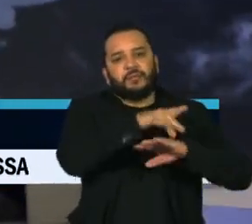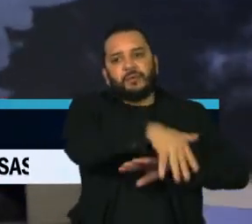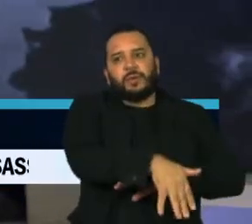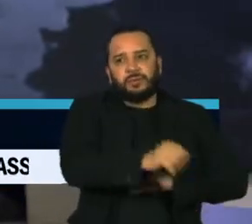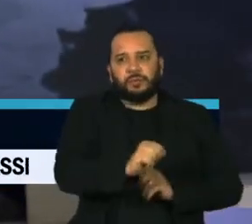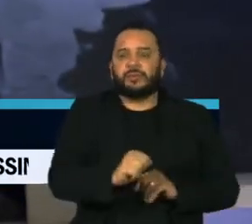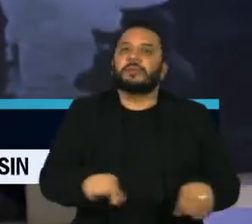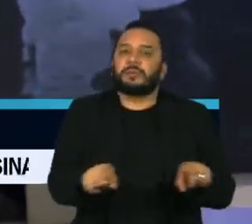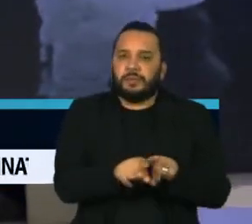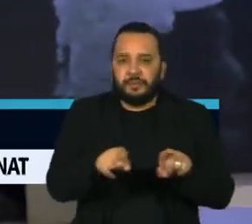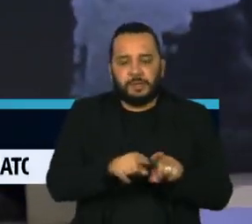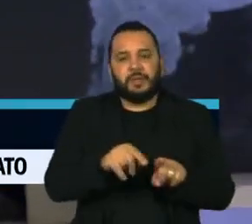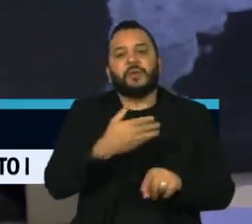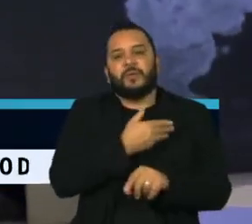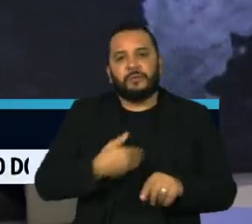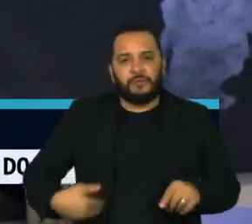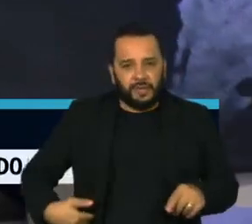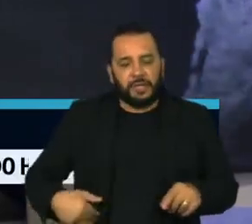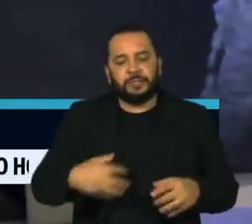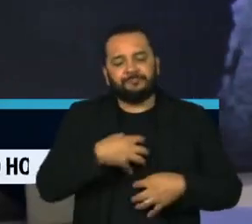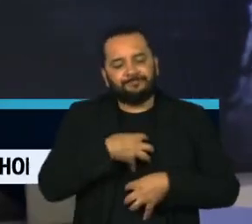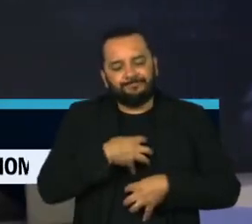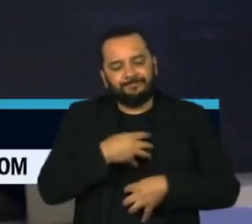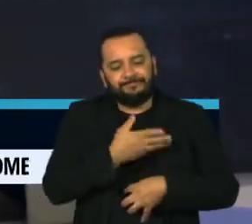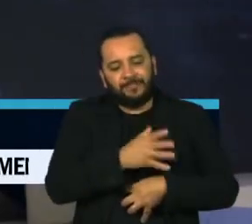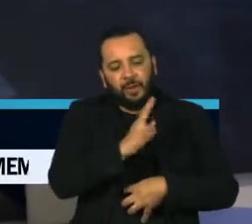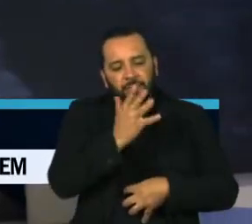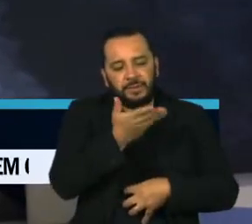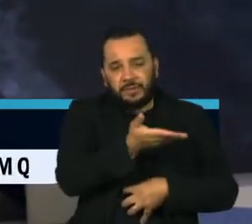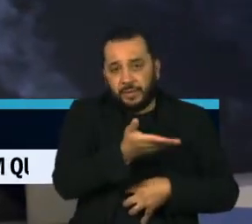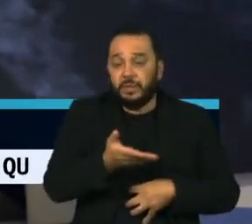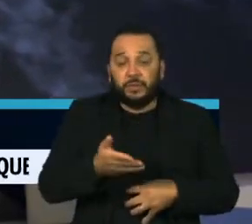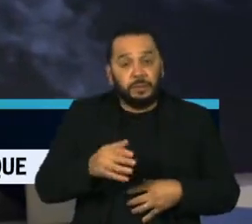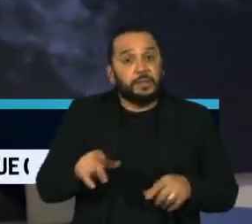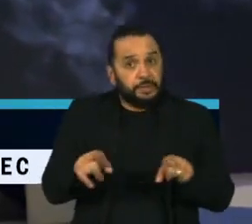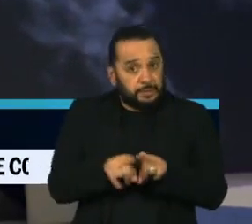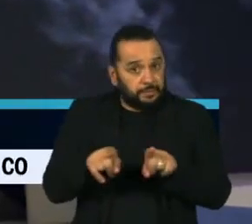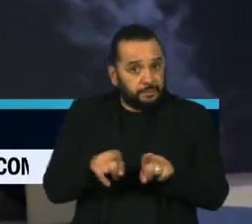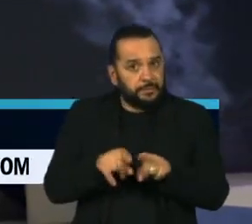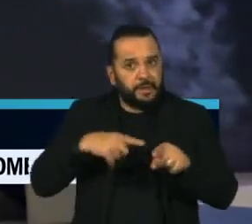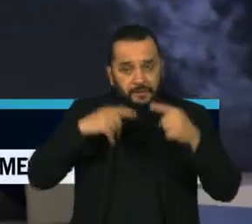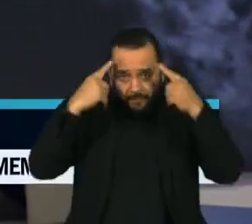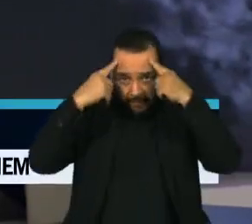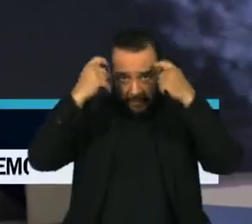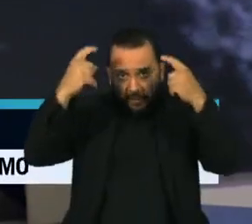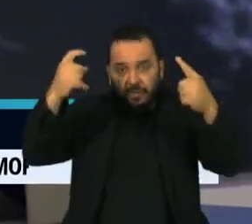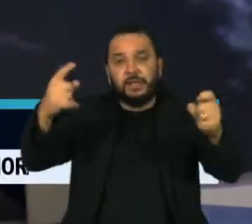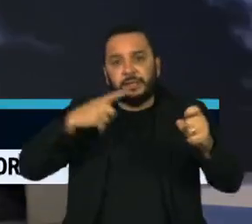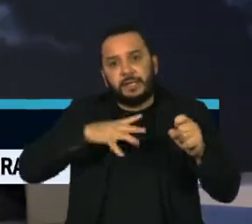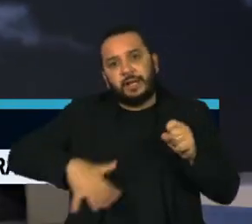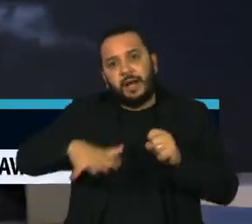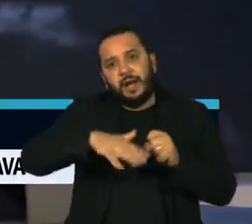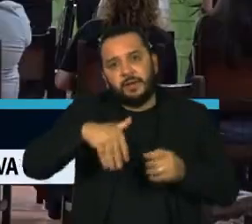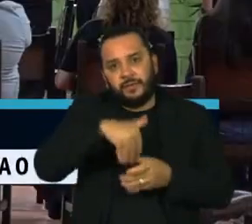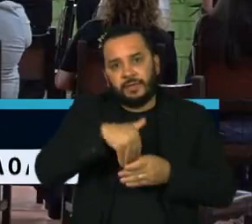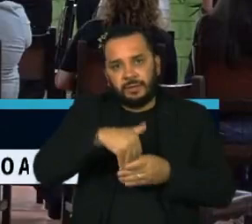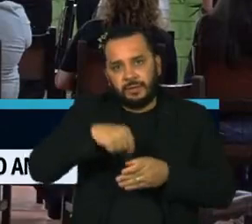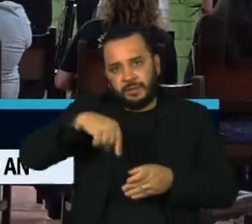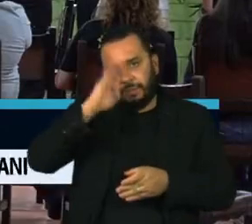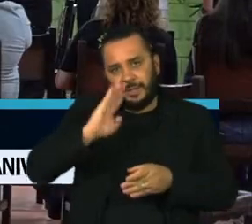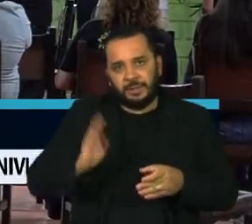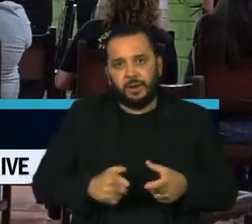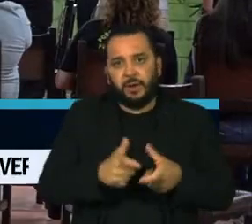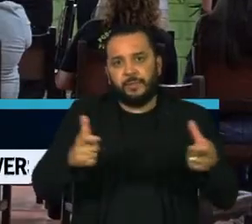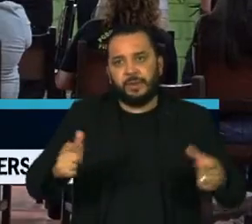Autoridades e políticos lamentam o episódio. E um novo levantamento indica o avanço nos casos de violência eleitoral no Brasil.